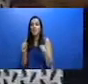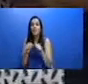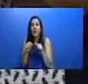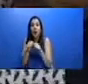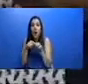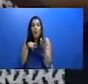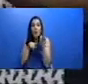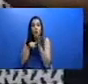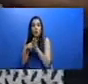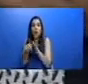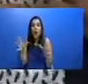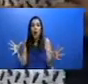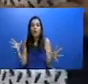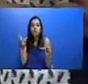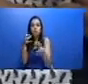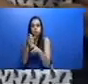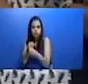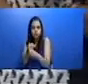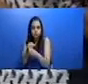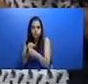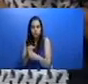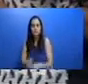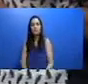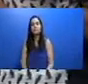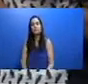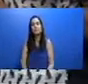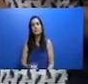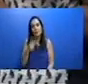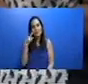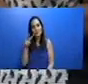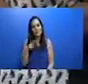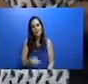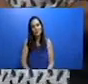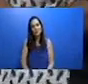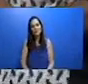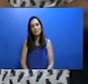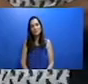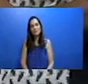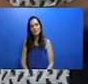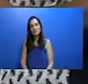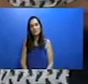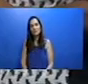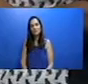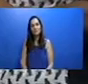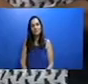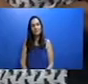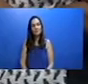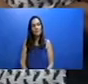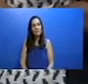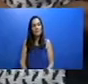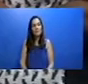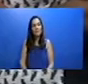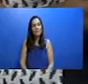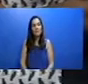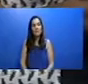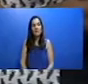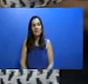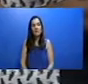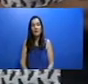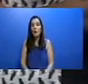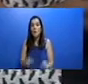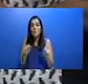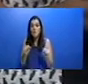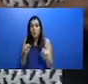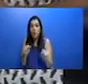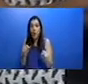contar todos juntos, tá? Então, vamos lá. Nós podemos... Ah, professora, eu posso contar aqui